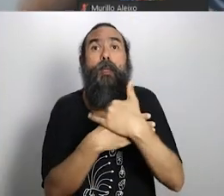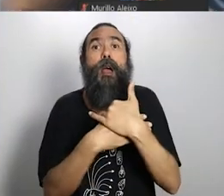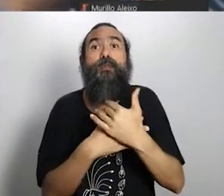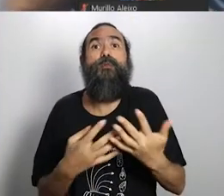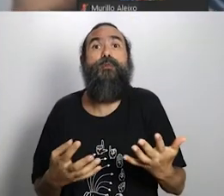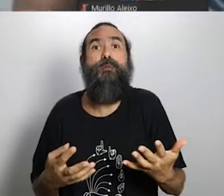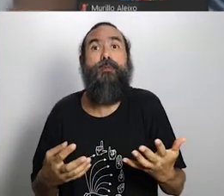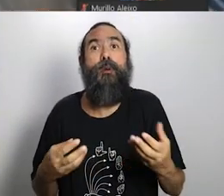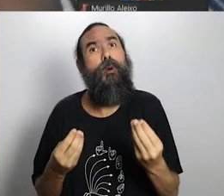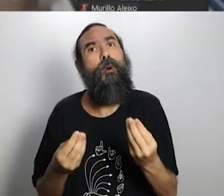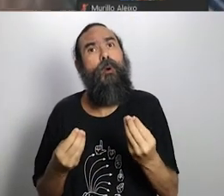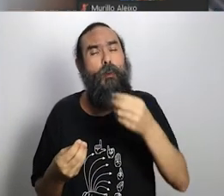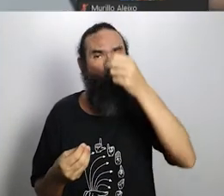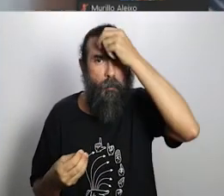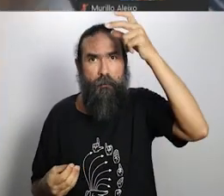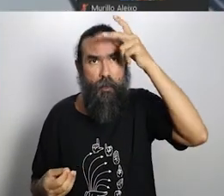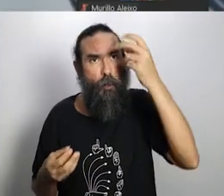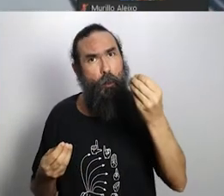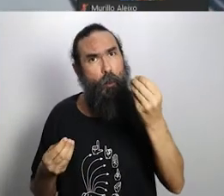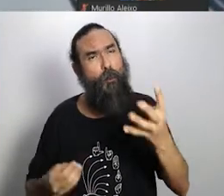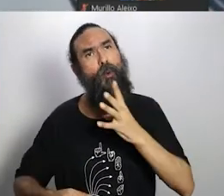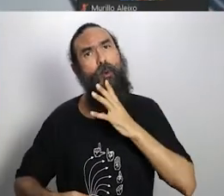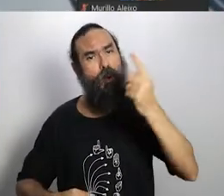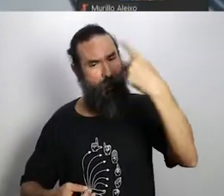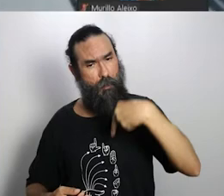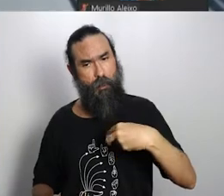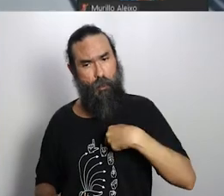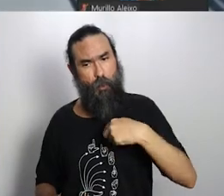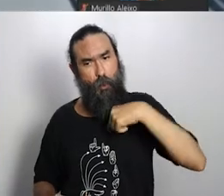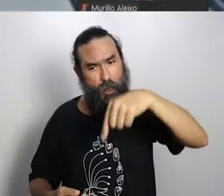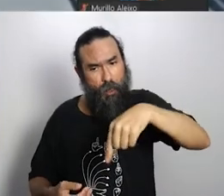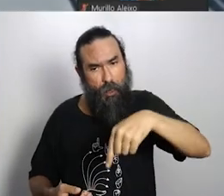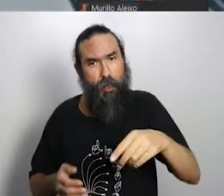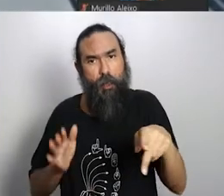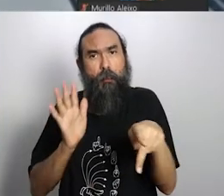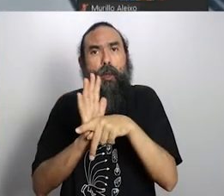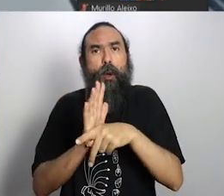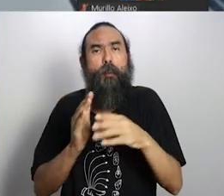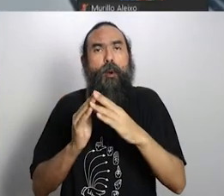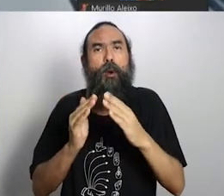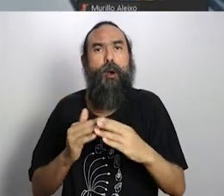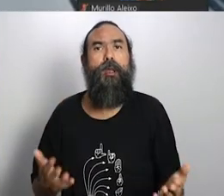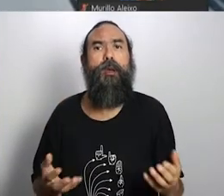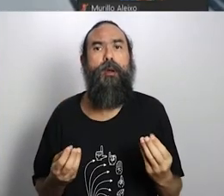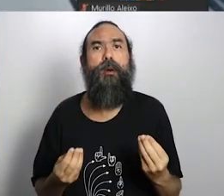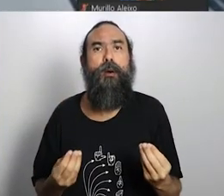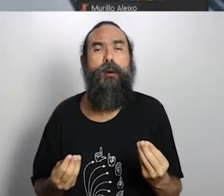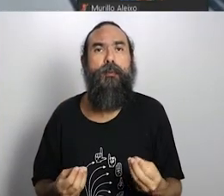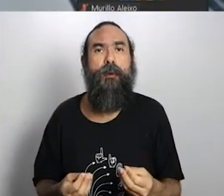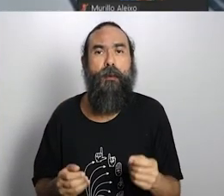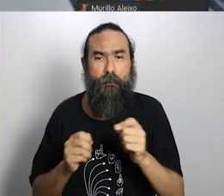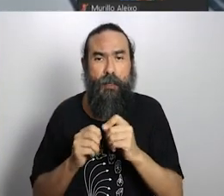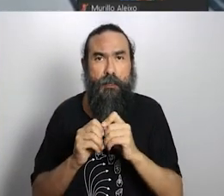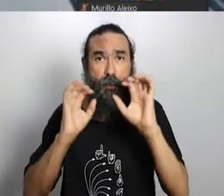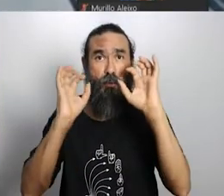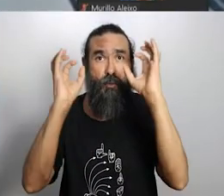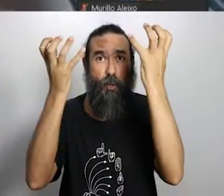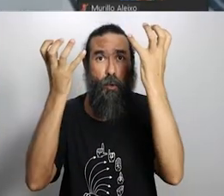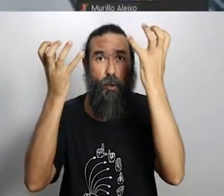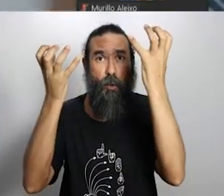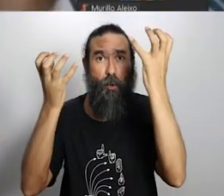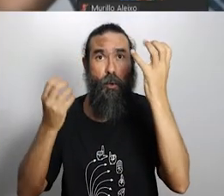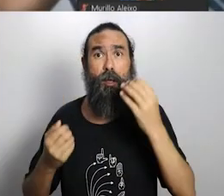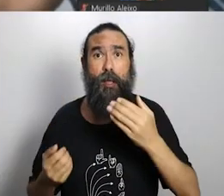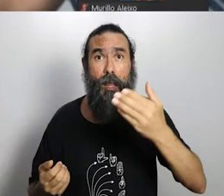fazer um show, uma coisa que serve para eles mesmo. Isso aí é difícil para mim. Eu sozinha, eu não